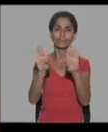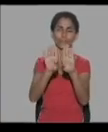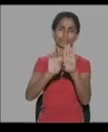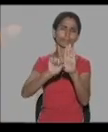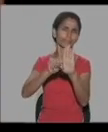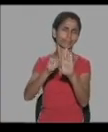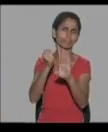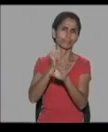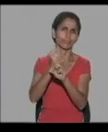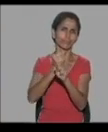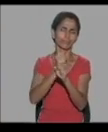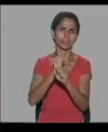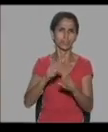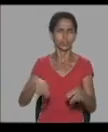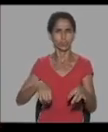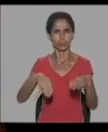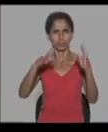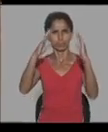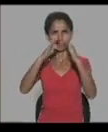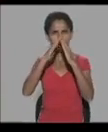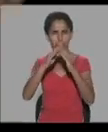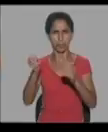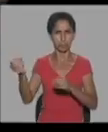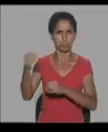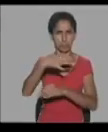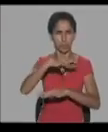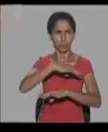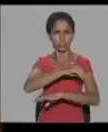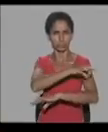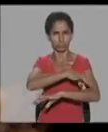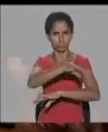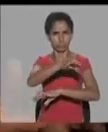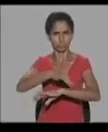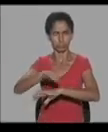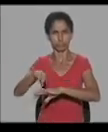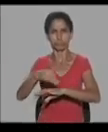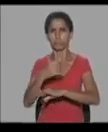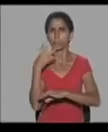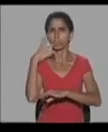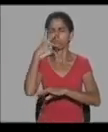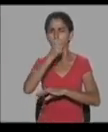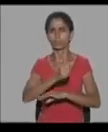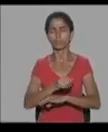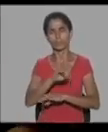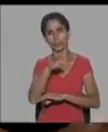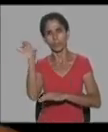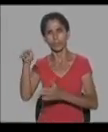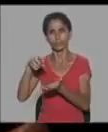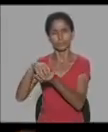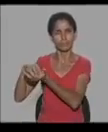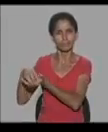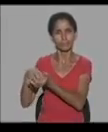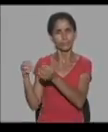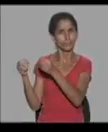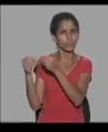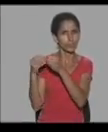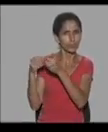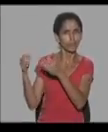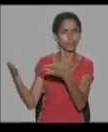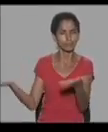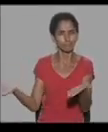Era um teatro, uma arquitetura, né, moderníssima, não sei o quê, dentro de uma comunidade de Marechal Hermes, que era próxima ali da